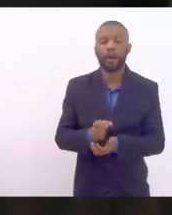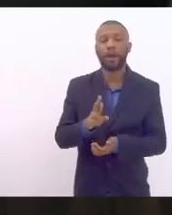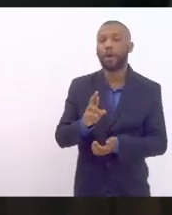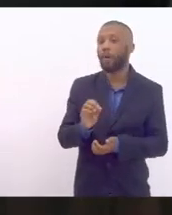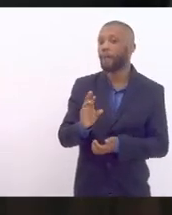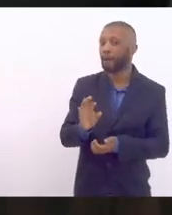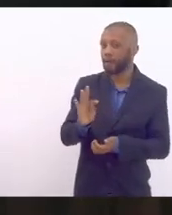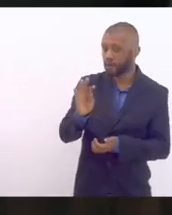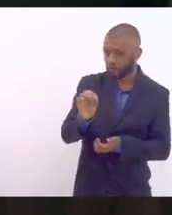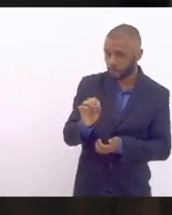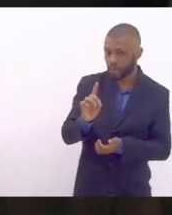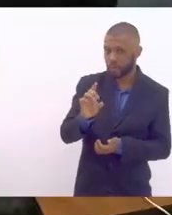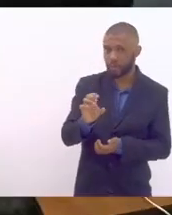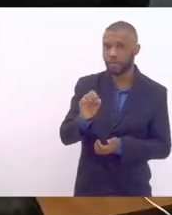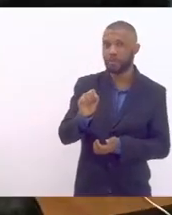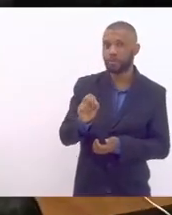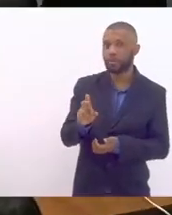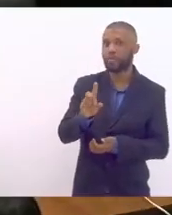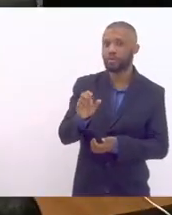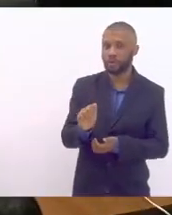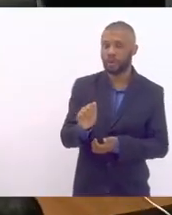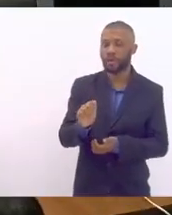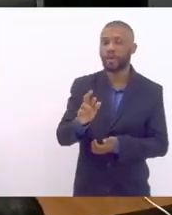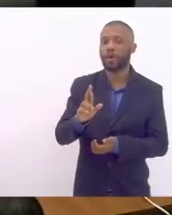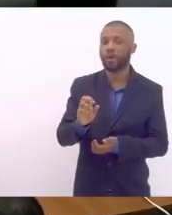Rodrigues seja bem-vindo Roberto